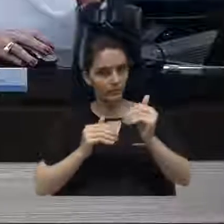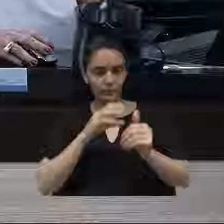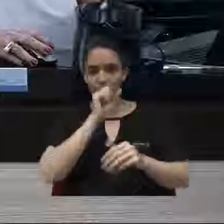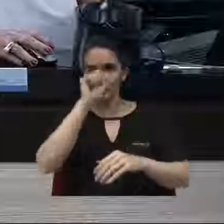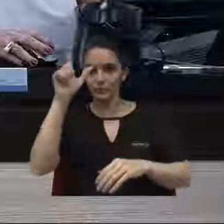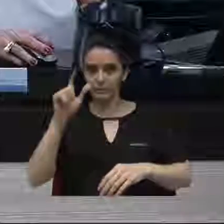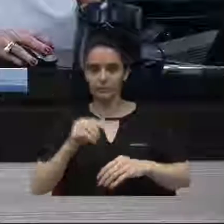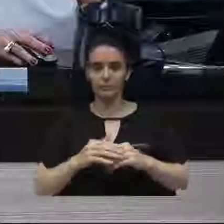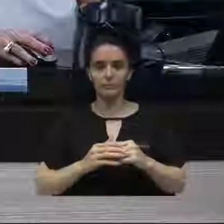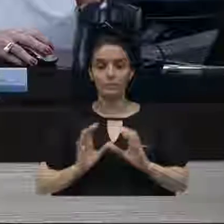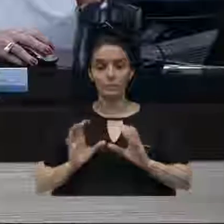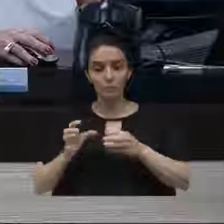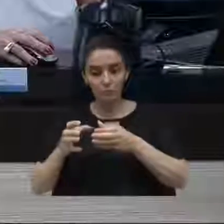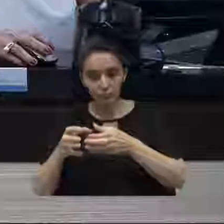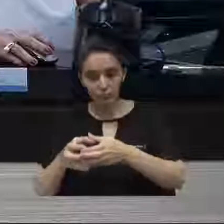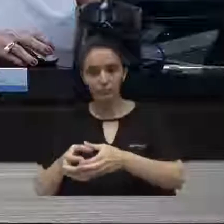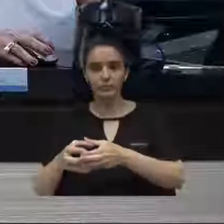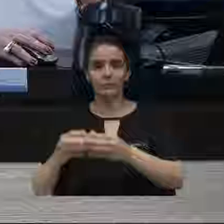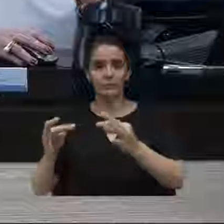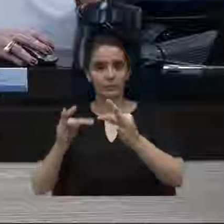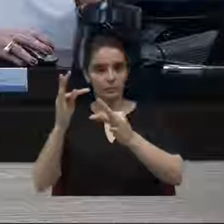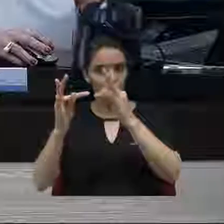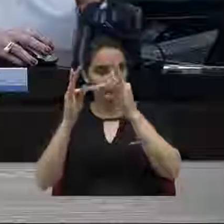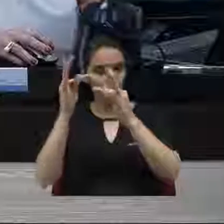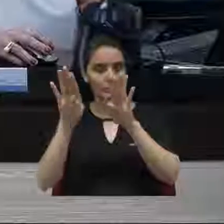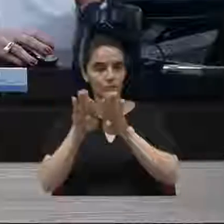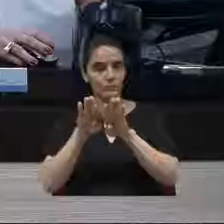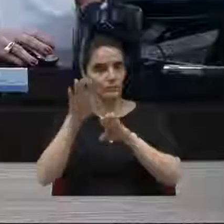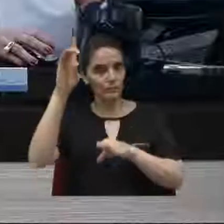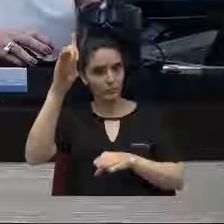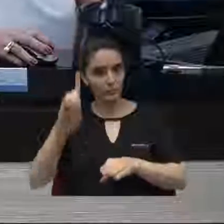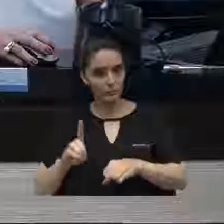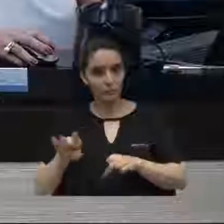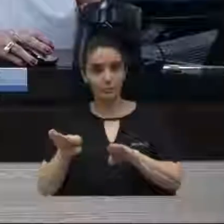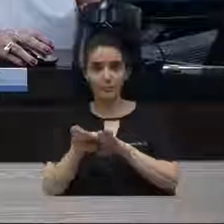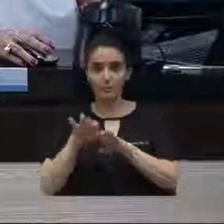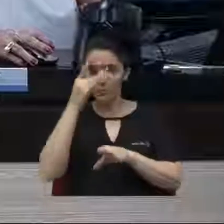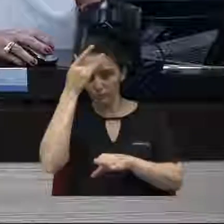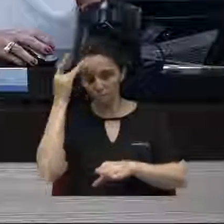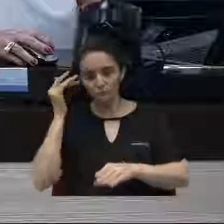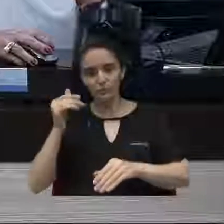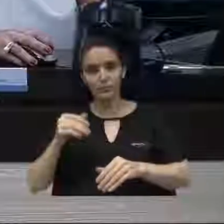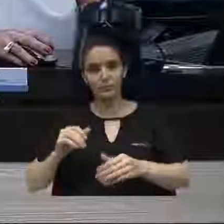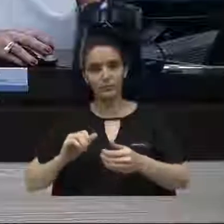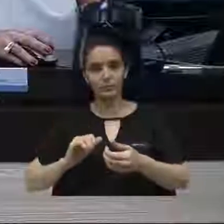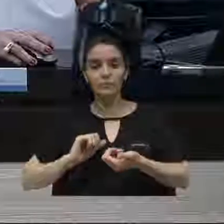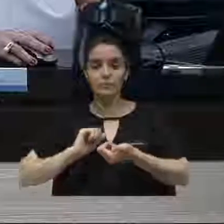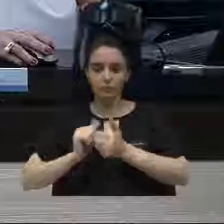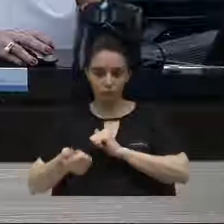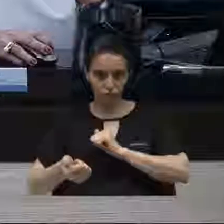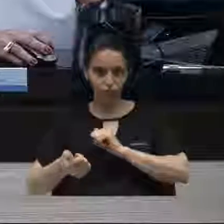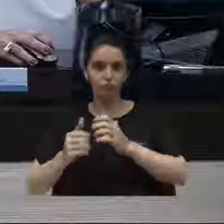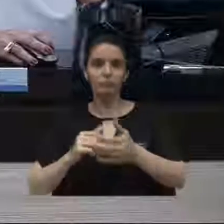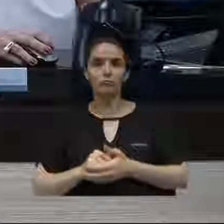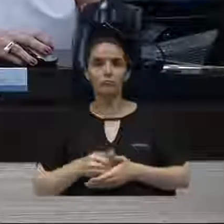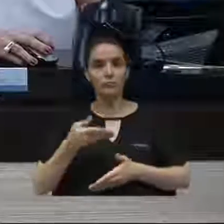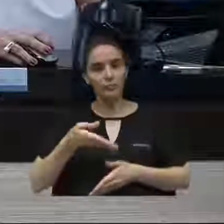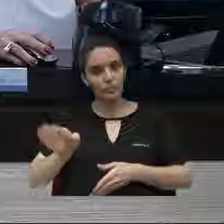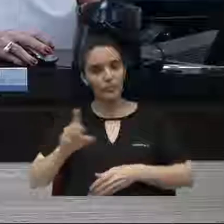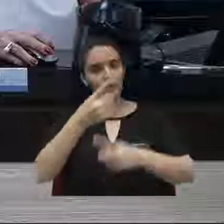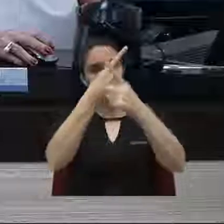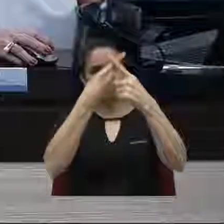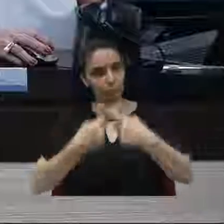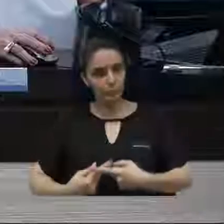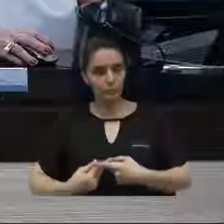jogadores, membros das comissões técnicas e dirigentes que se destacam por sua participação nos campeonatos.